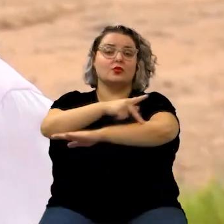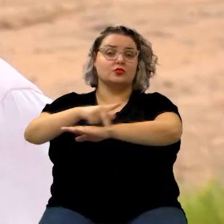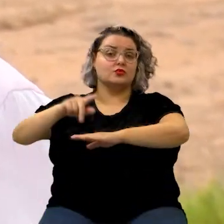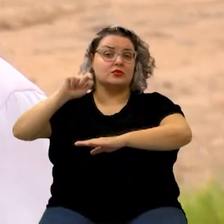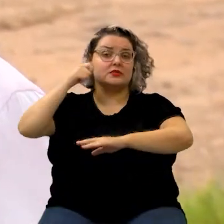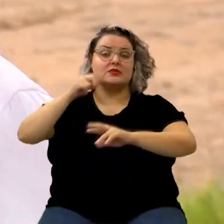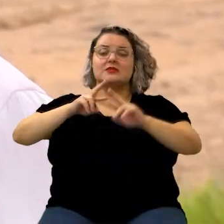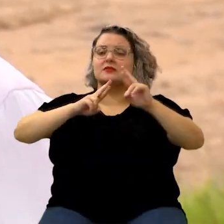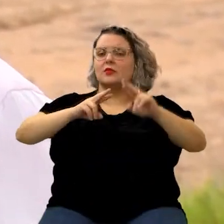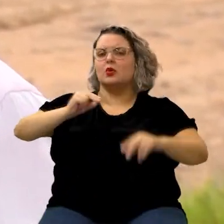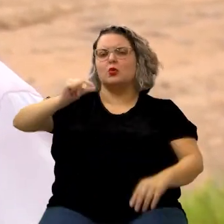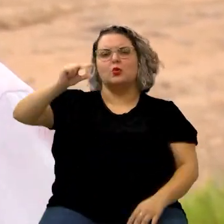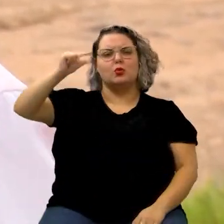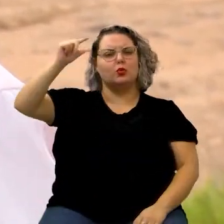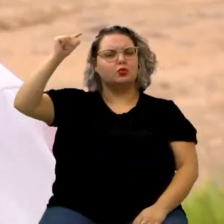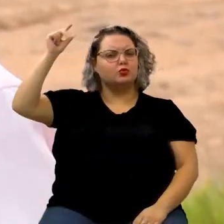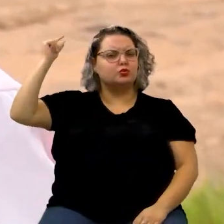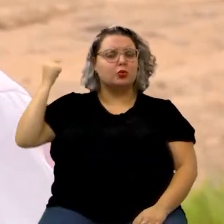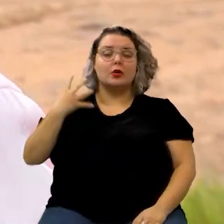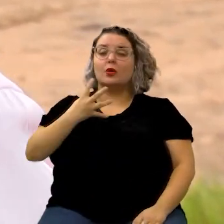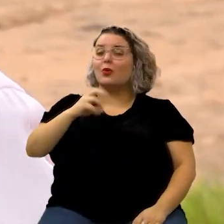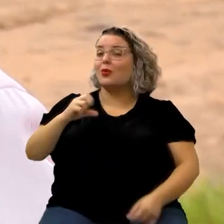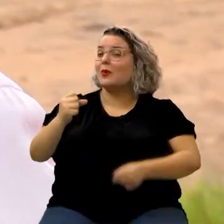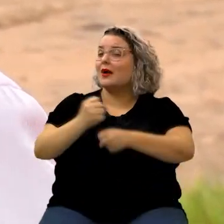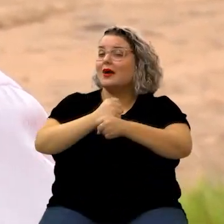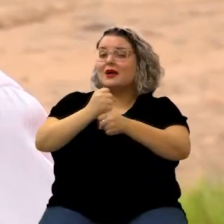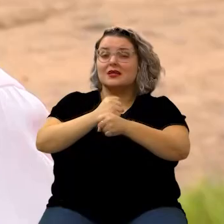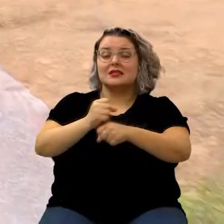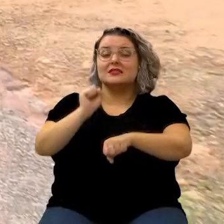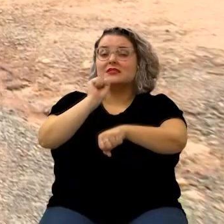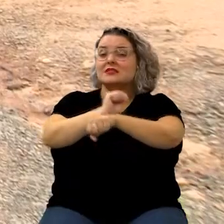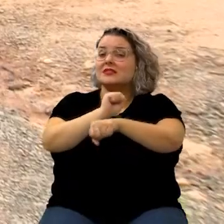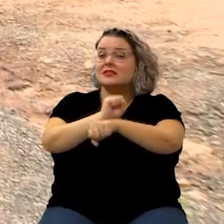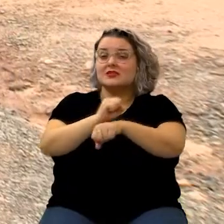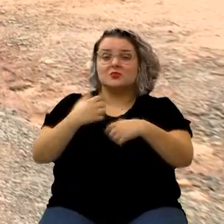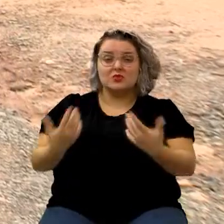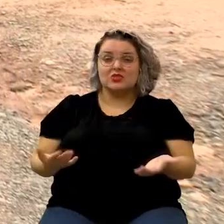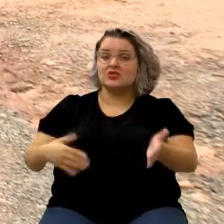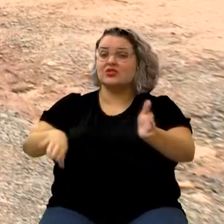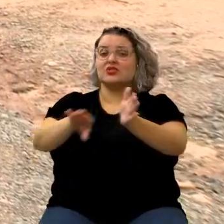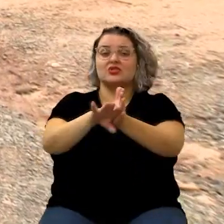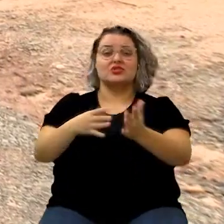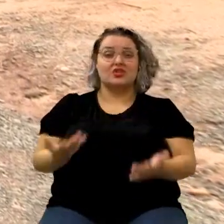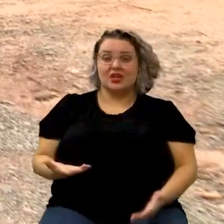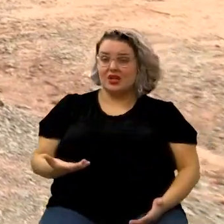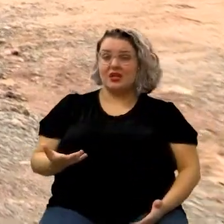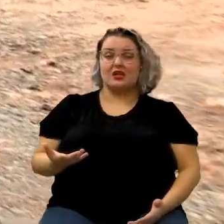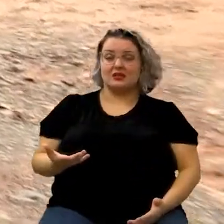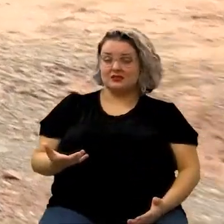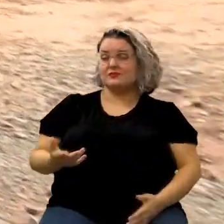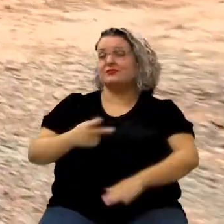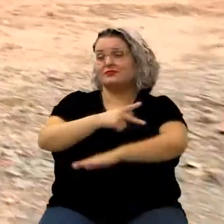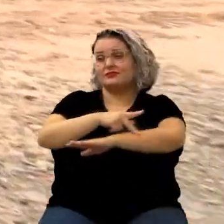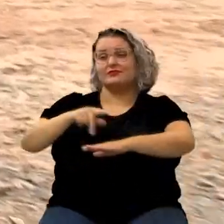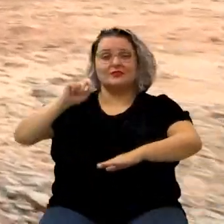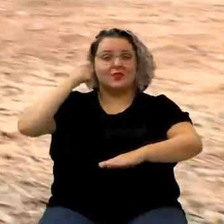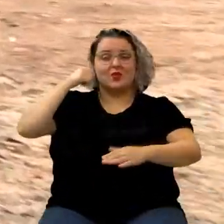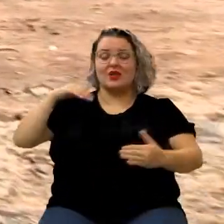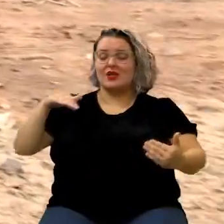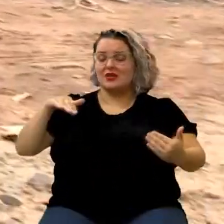que eles esperam há muitos anos 40 anos eles aguardam a chegada do asfalto as ruas ficam